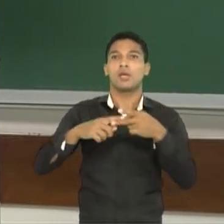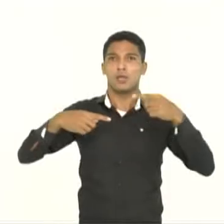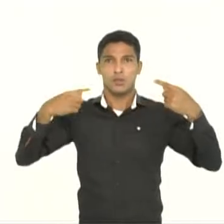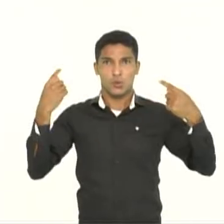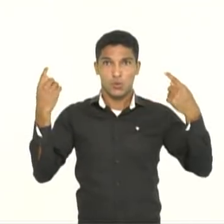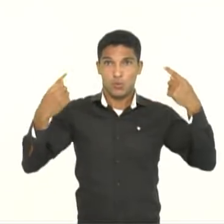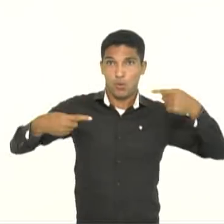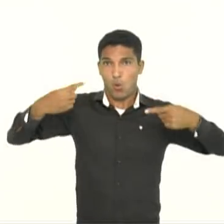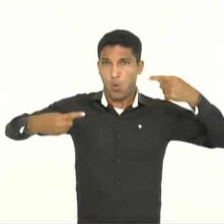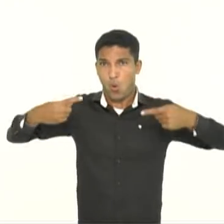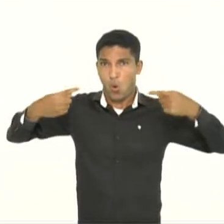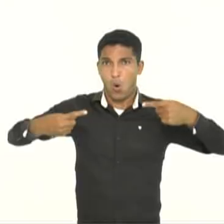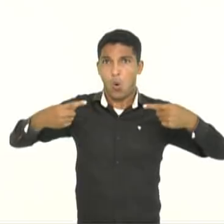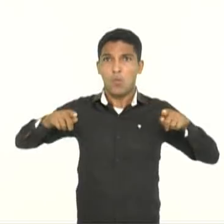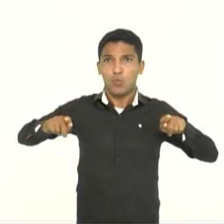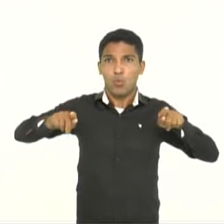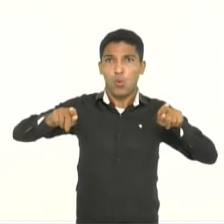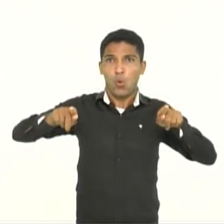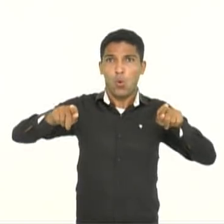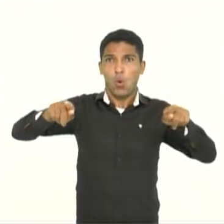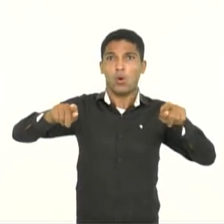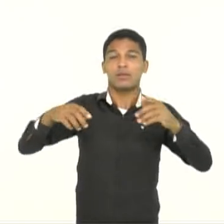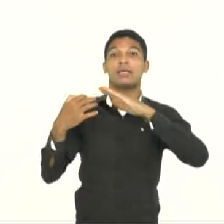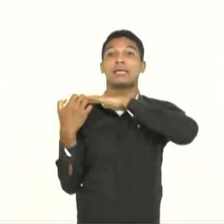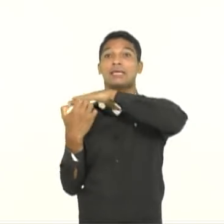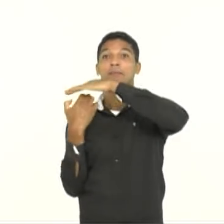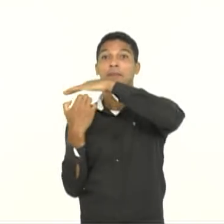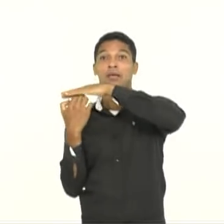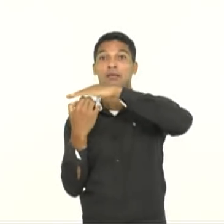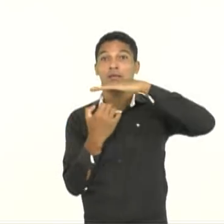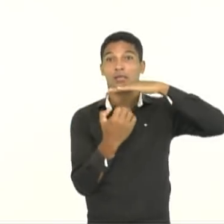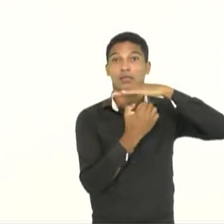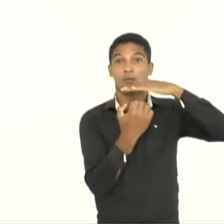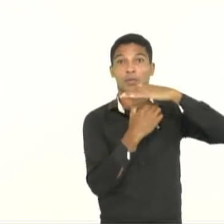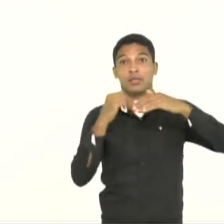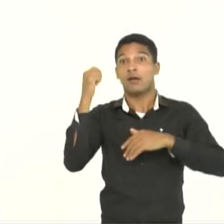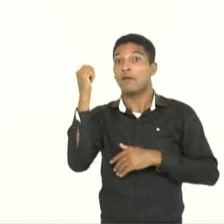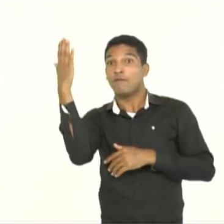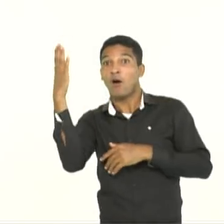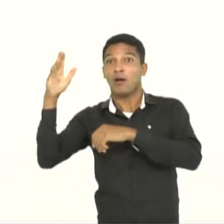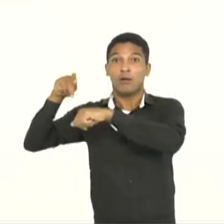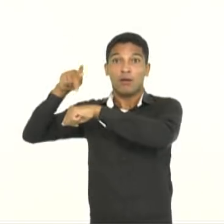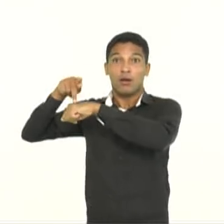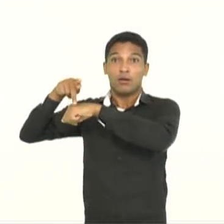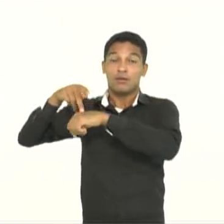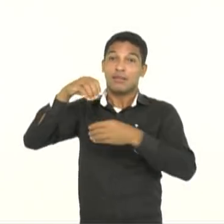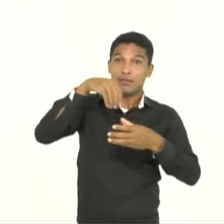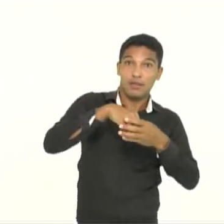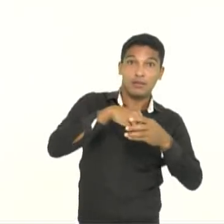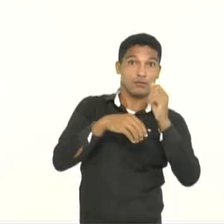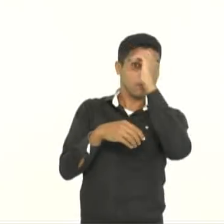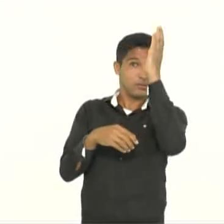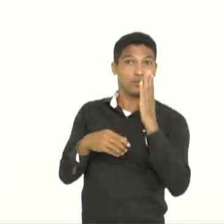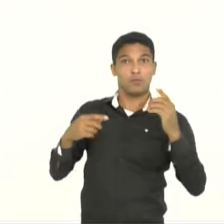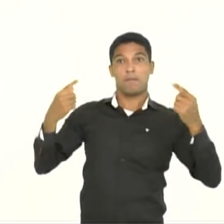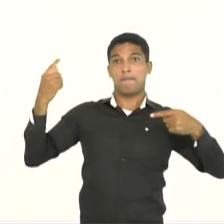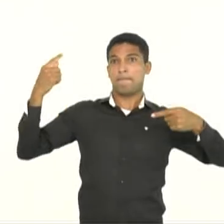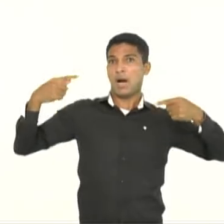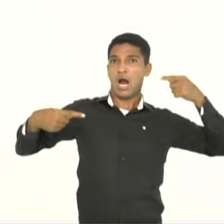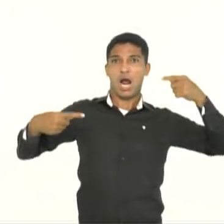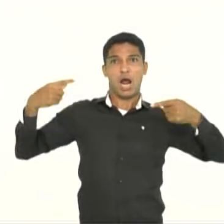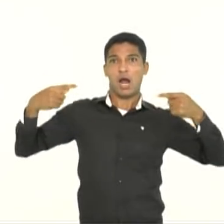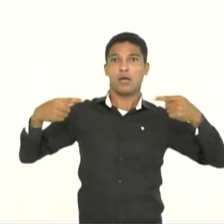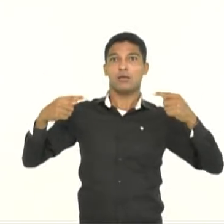nacionais e transnacionais gerou dinamismo. Então, o que acontece? Eu vou ter ali empresas que